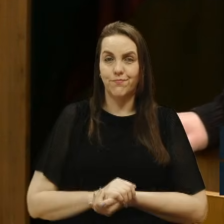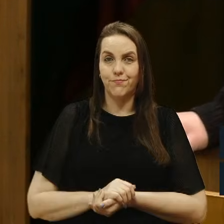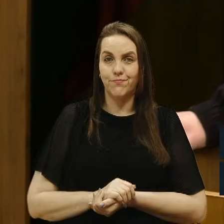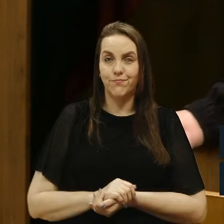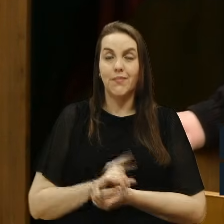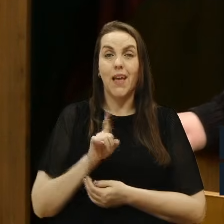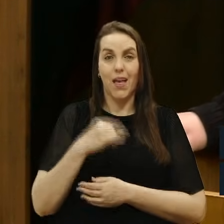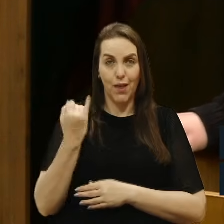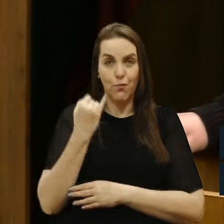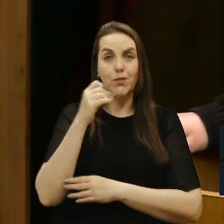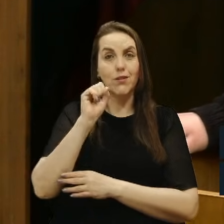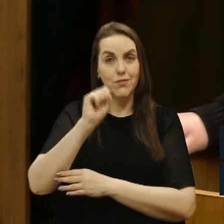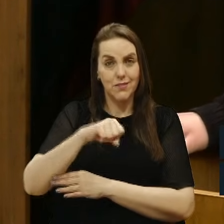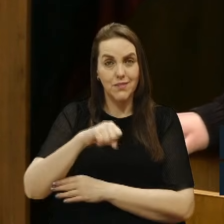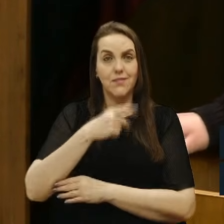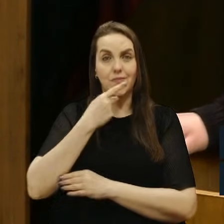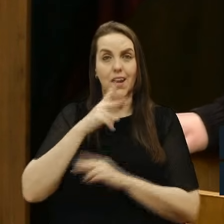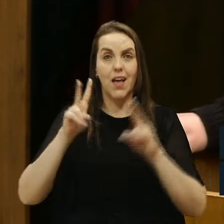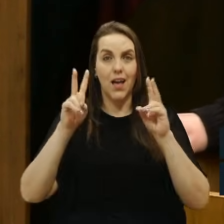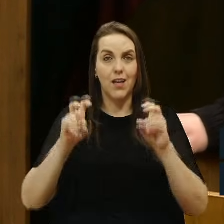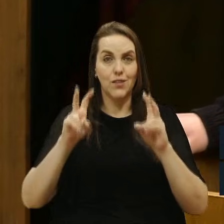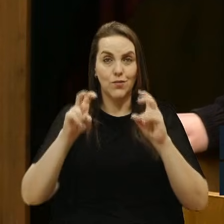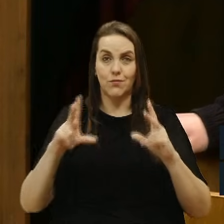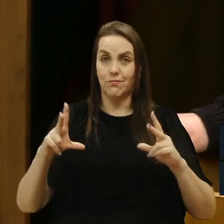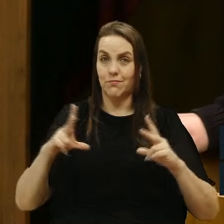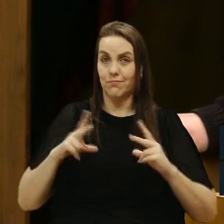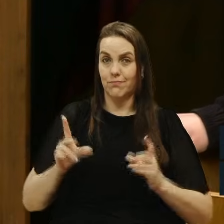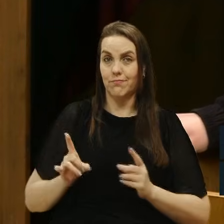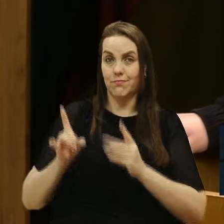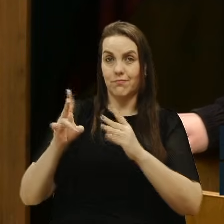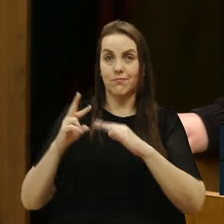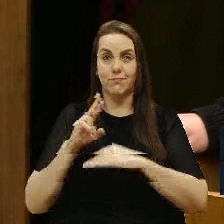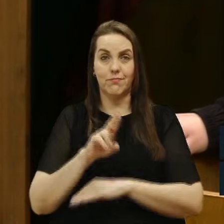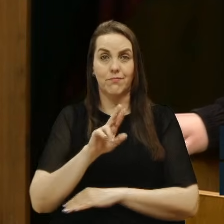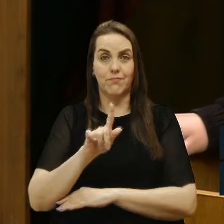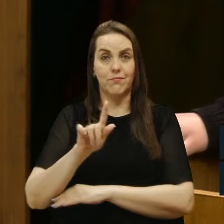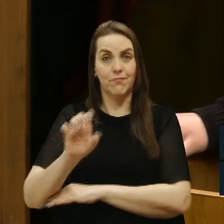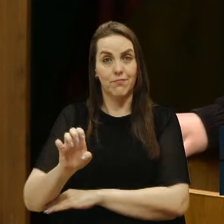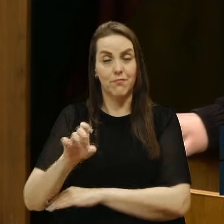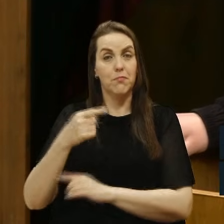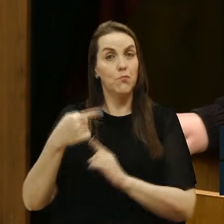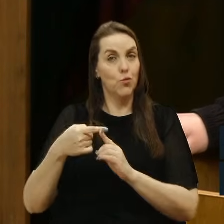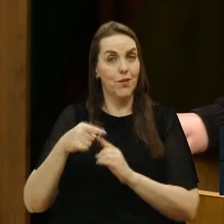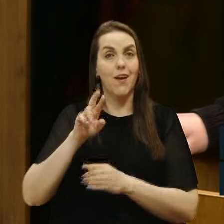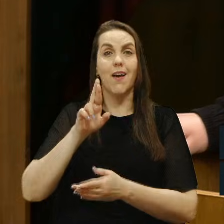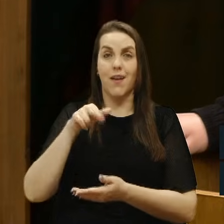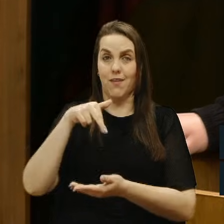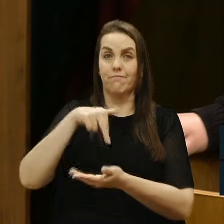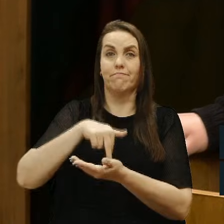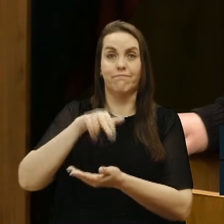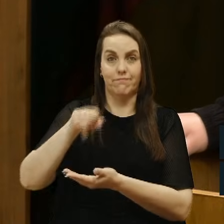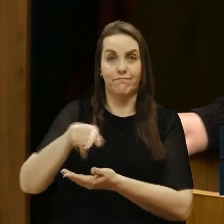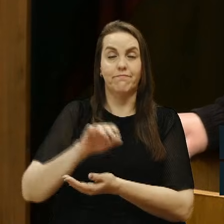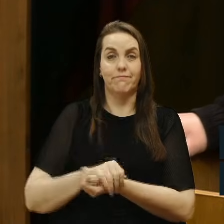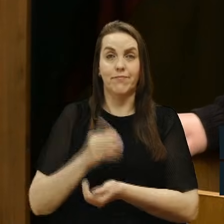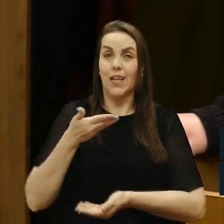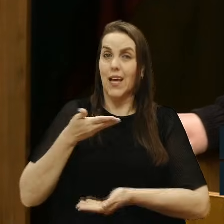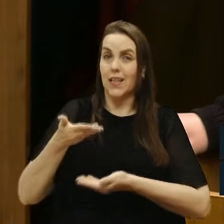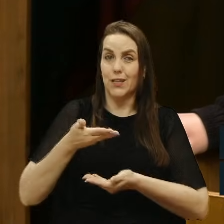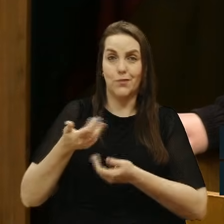falarmos sobre a privatização da RGE, porque é uma realidade, o